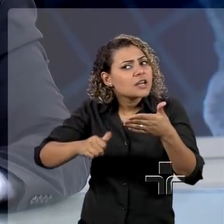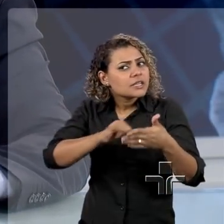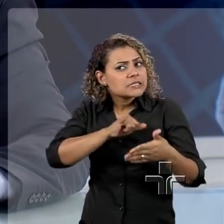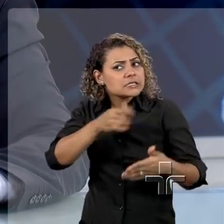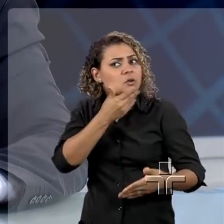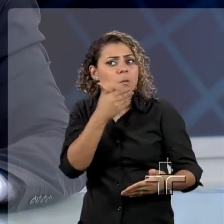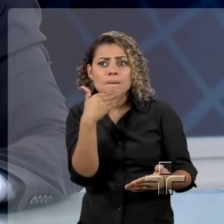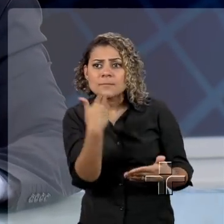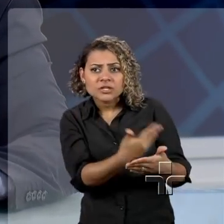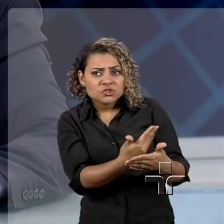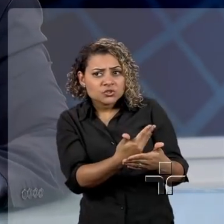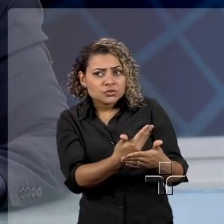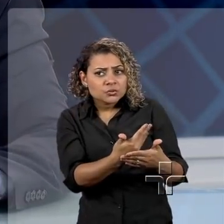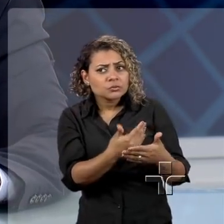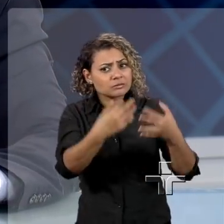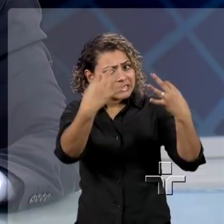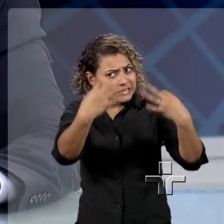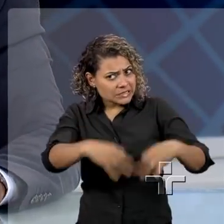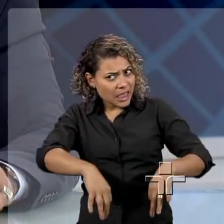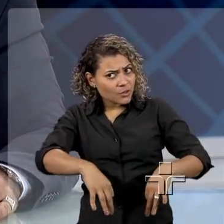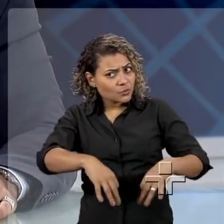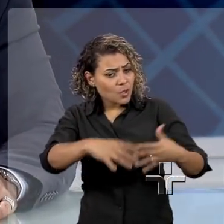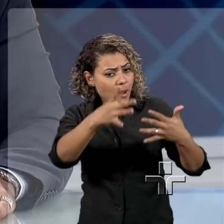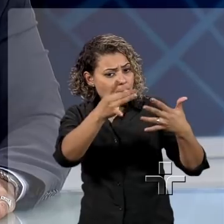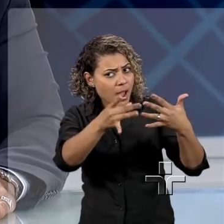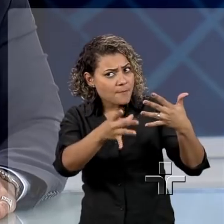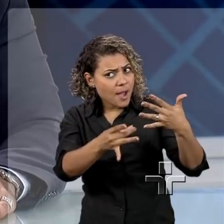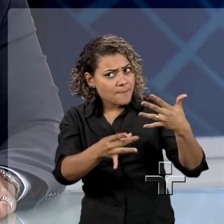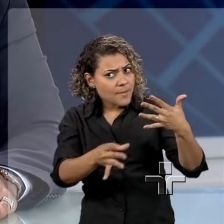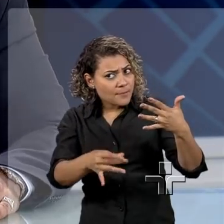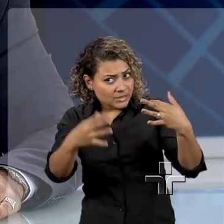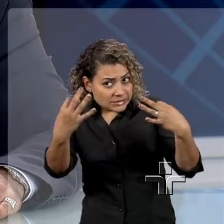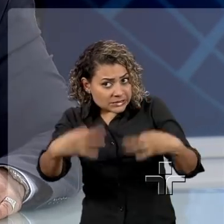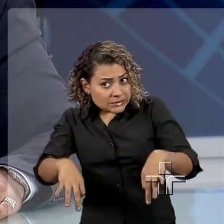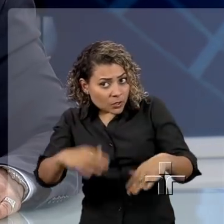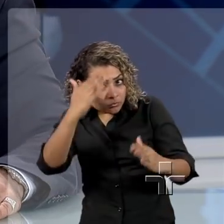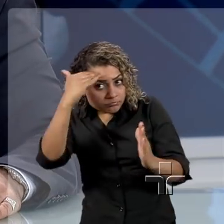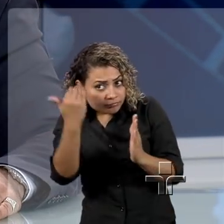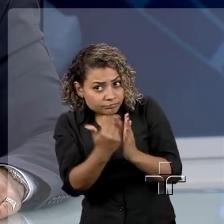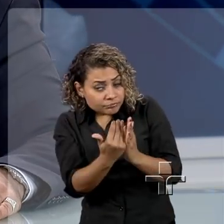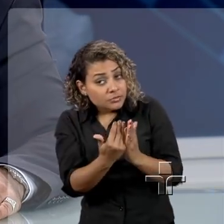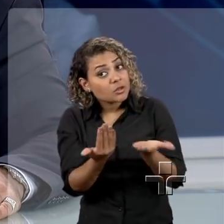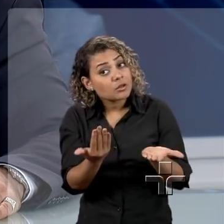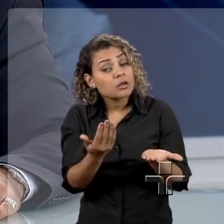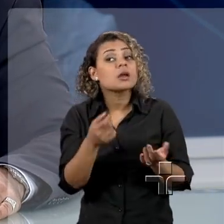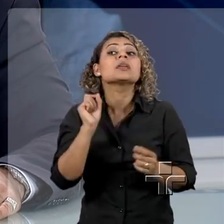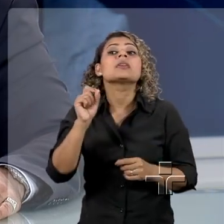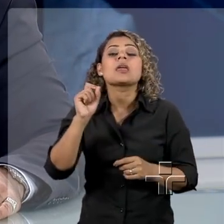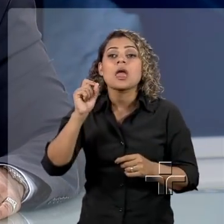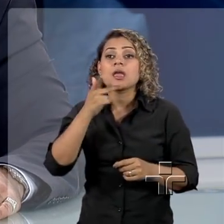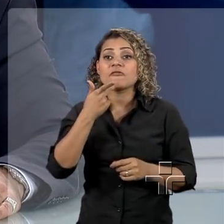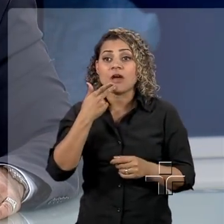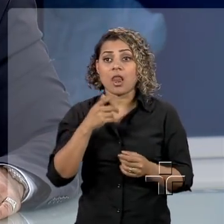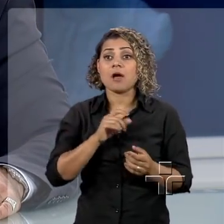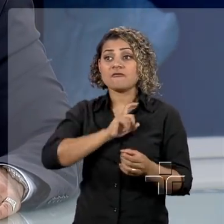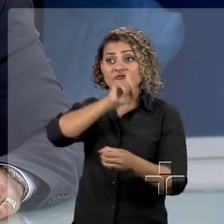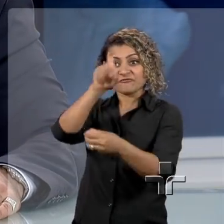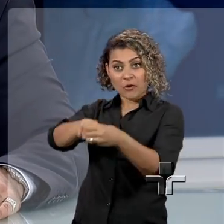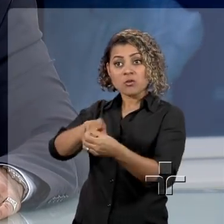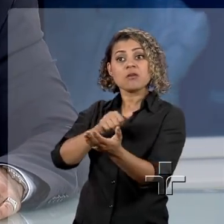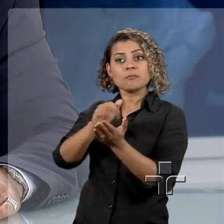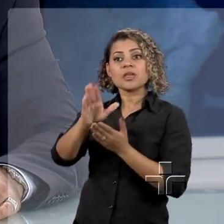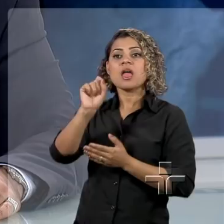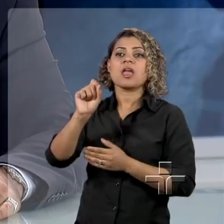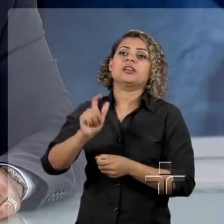pedido atende às formalidades. Quem decide se haverá ou não a entrega do criminoso é o chefe de